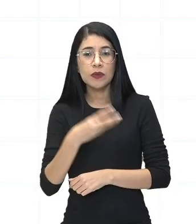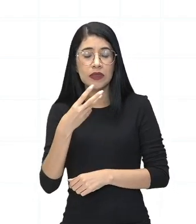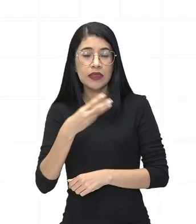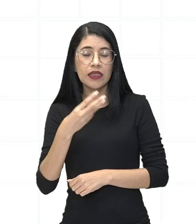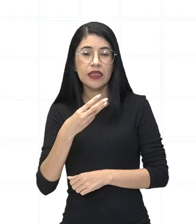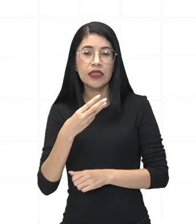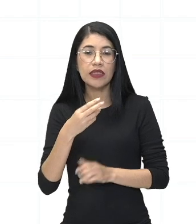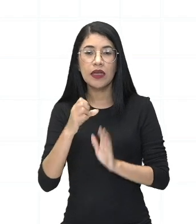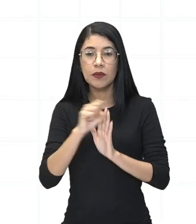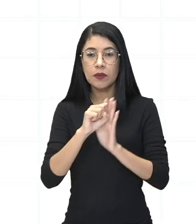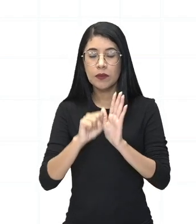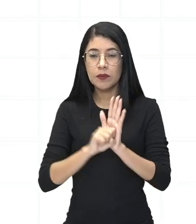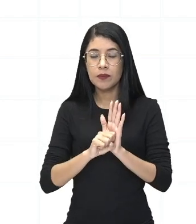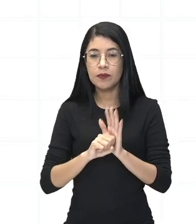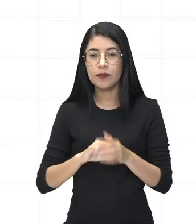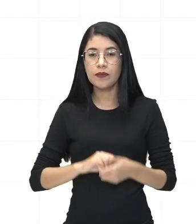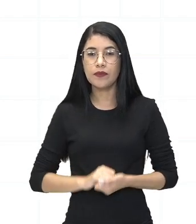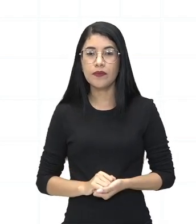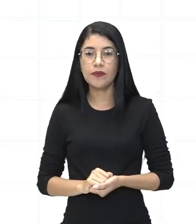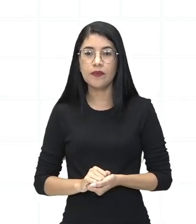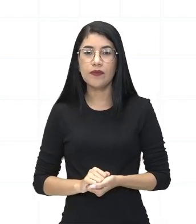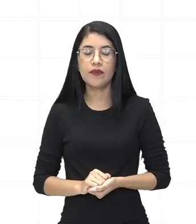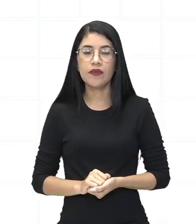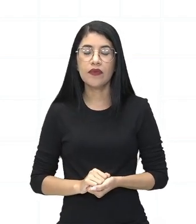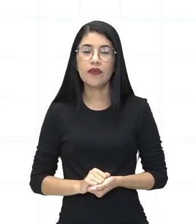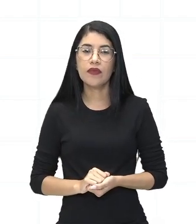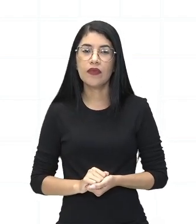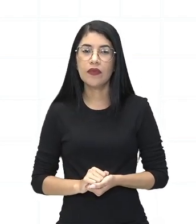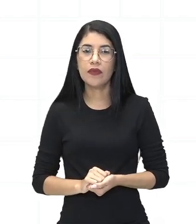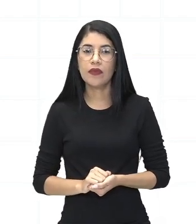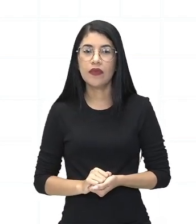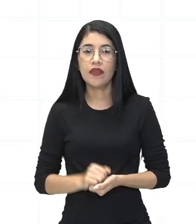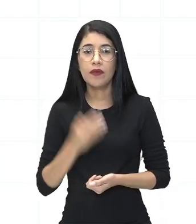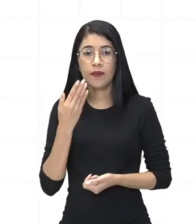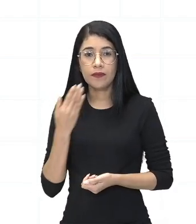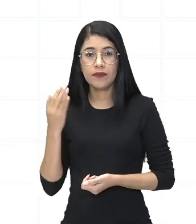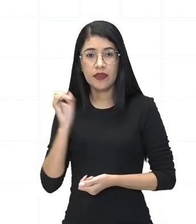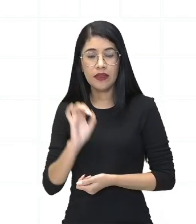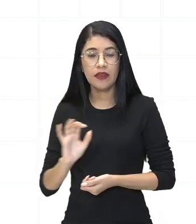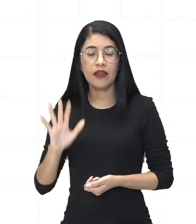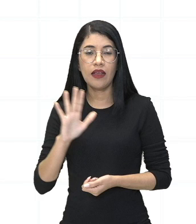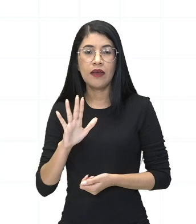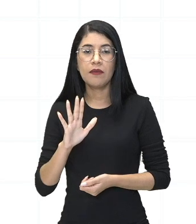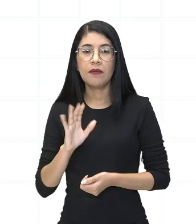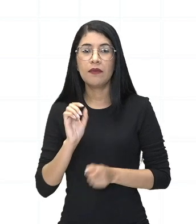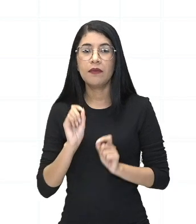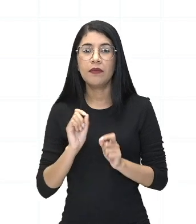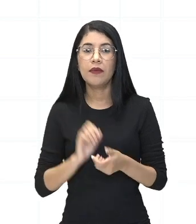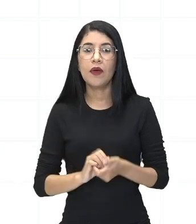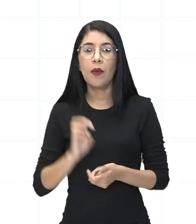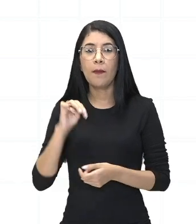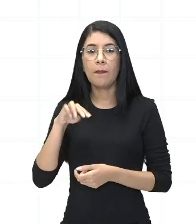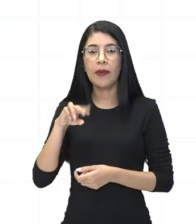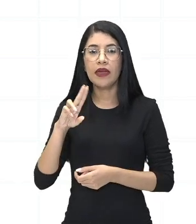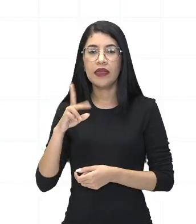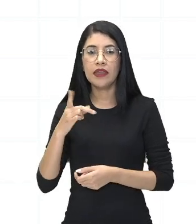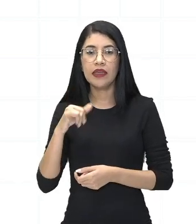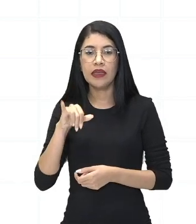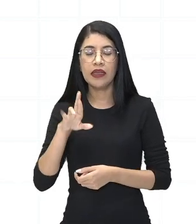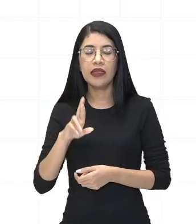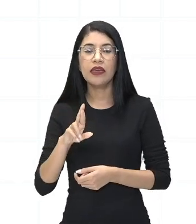milênio antes de Cristo. Aqui nós temos a nossa primeira imagem, tá? Que é um menhir, que é uma pedra, que